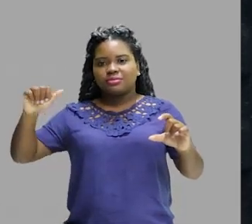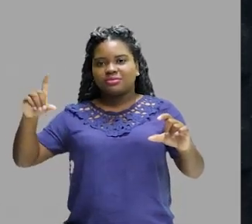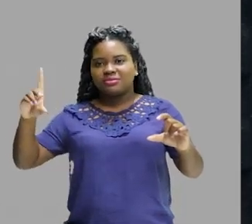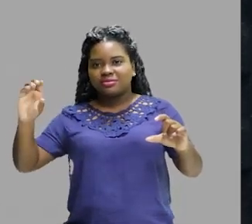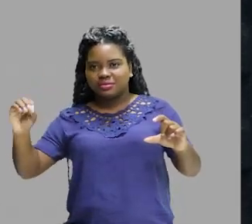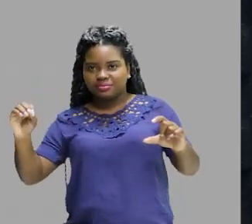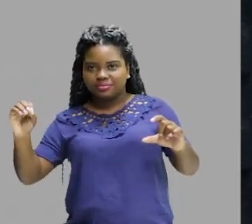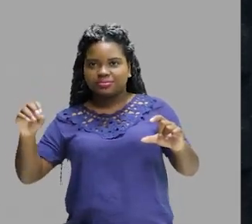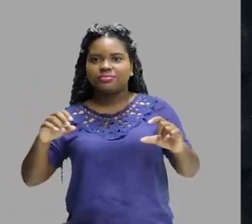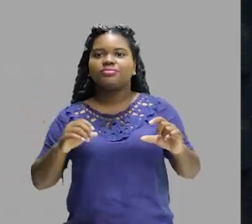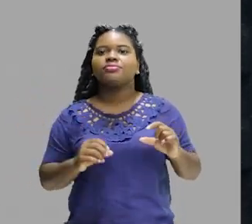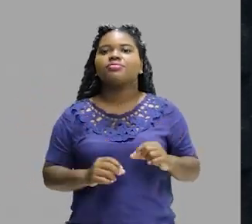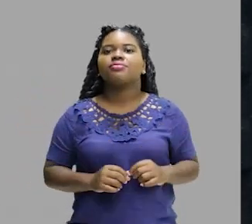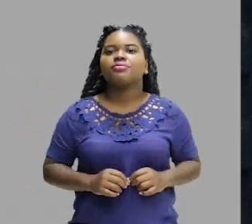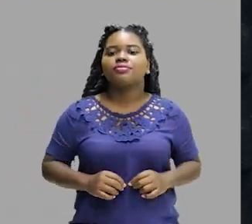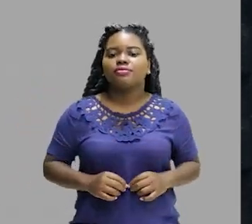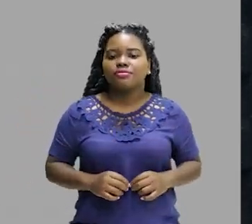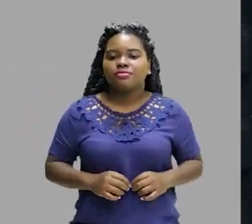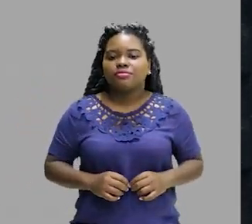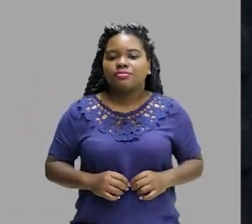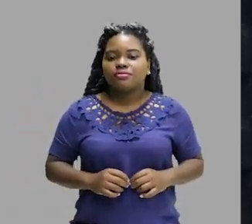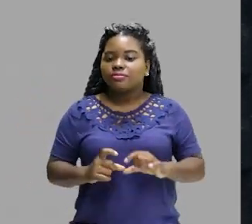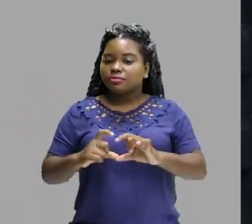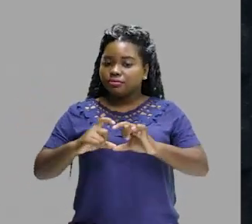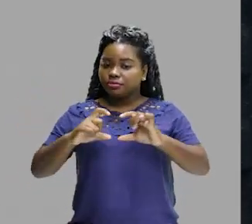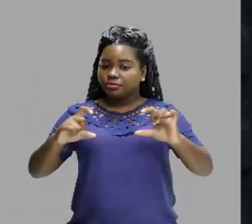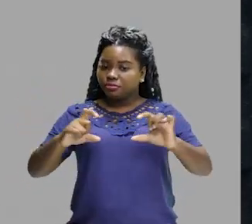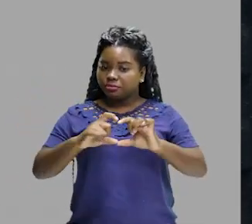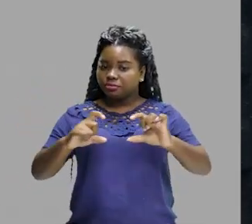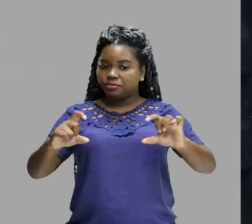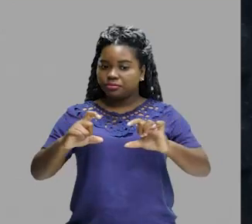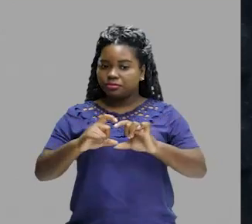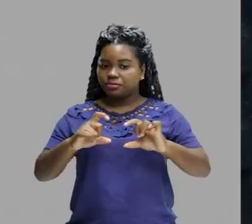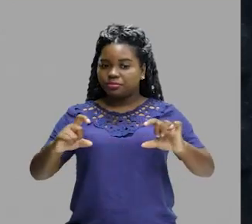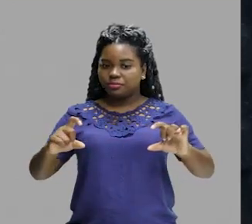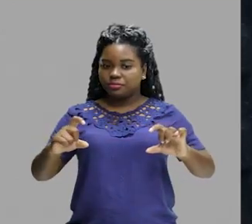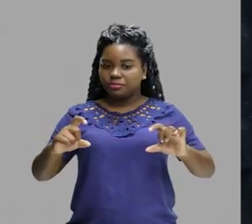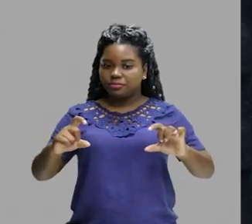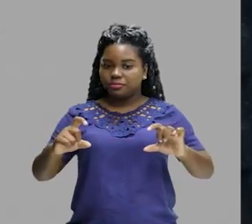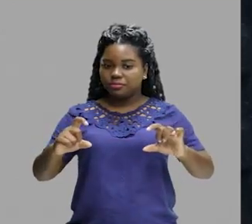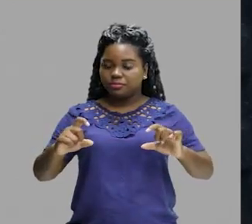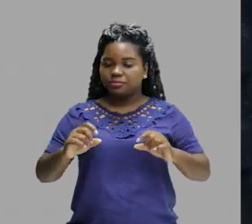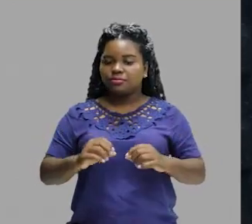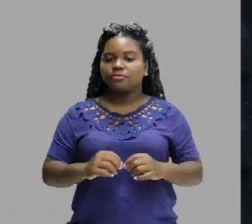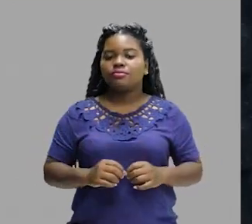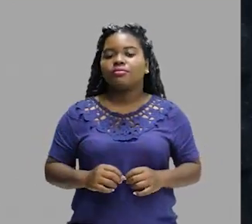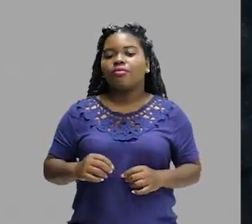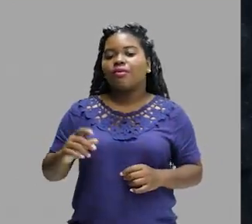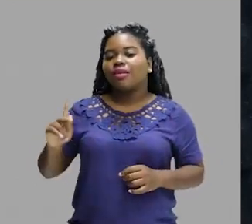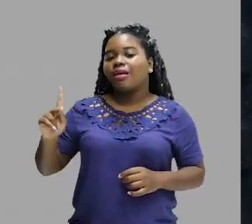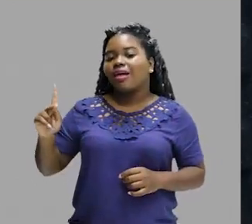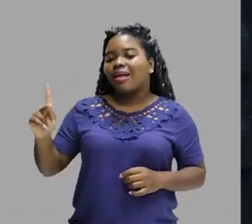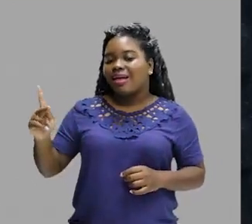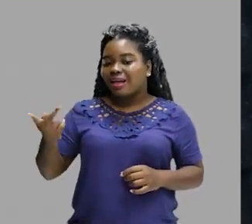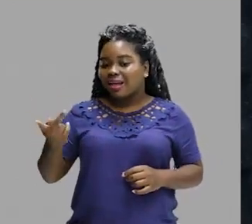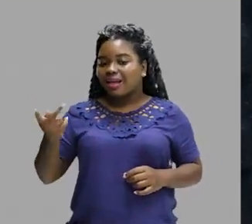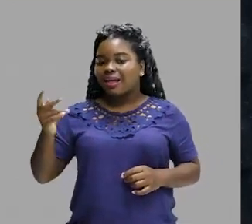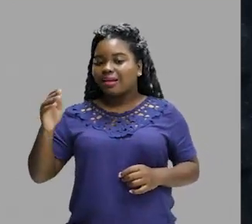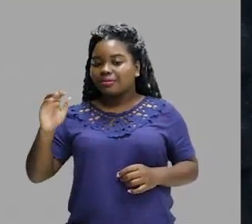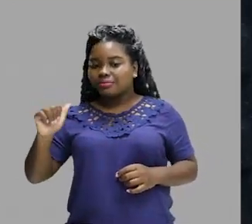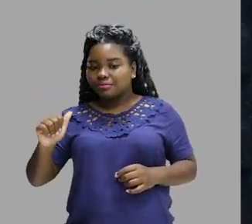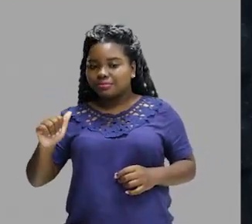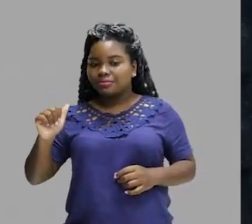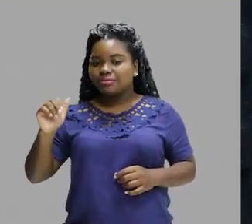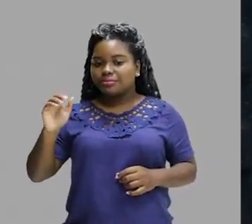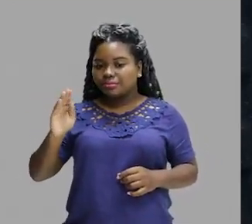amado, ubi amado. Pretérito pluscuamperfeito com o indicativo